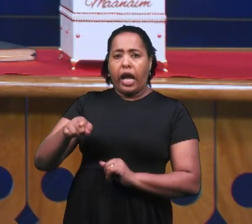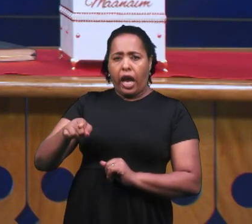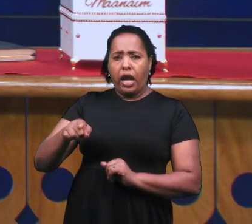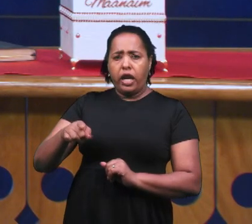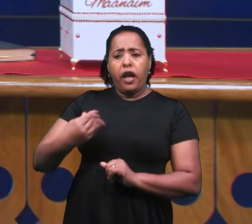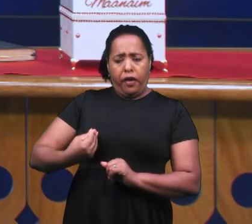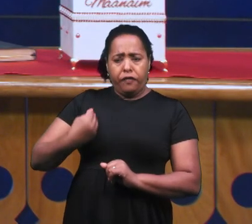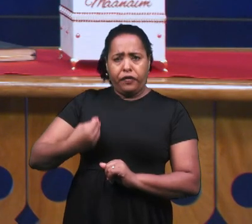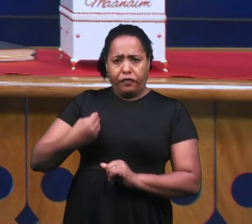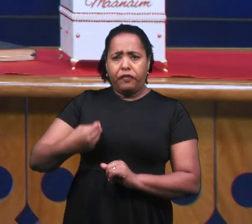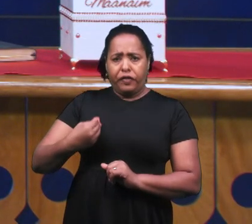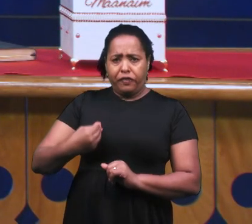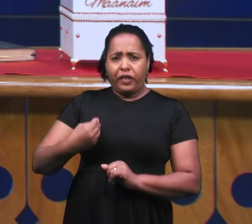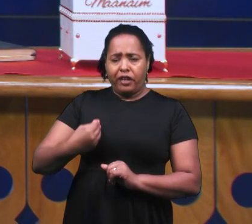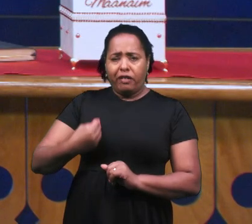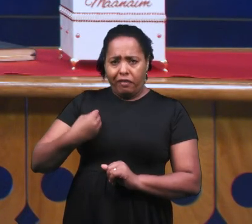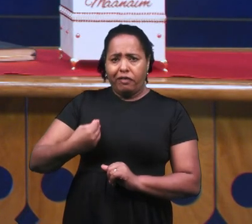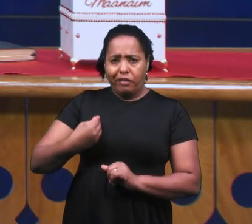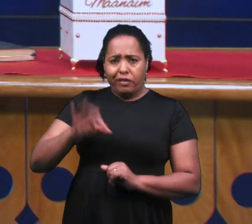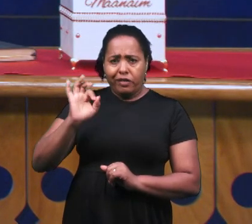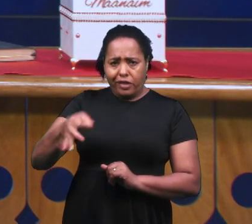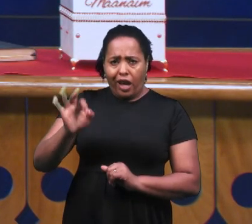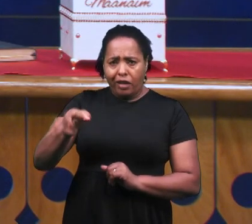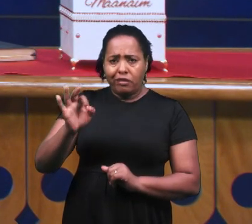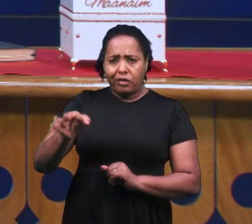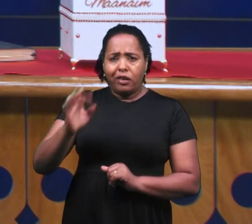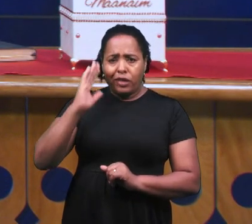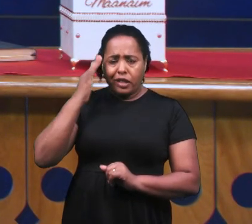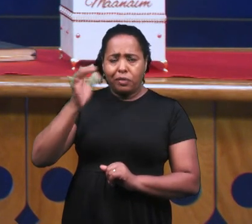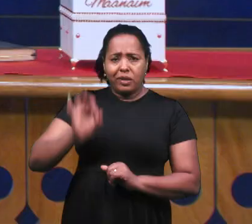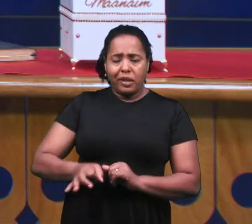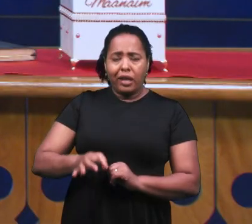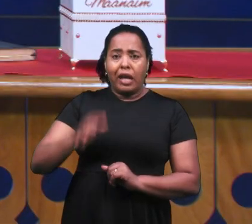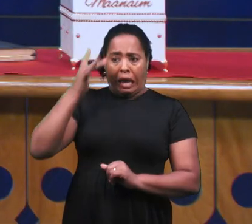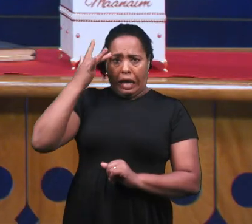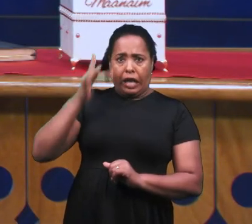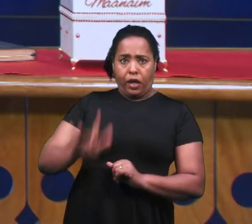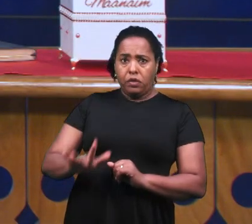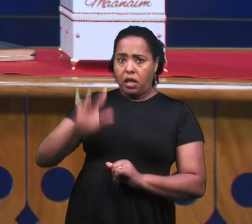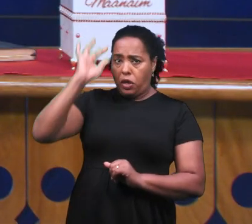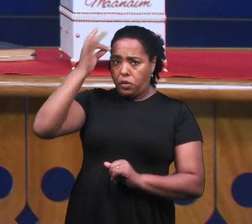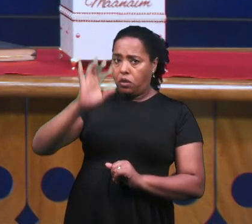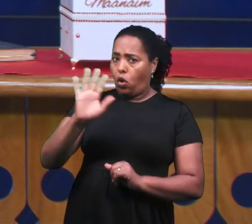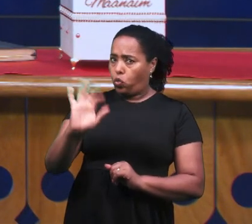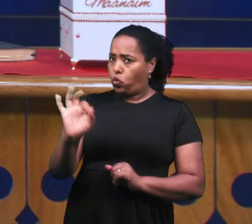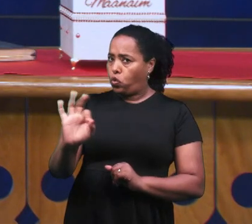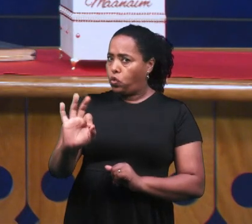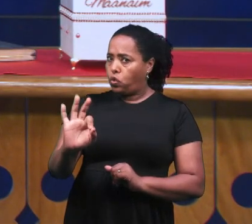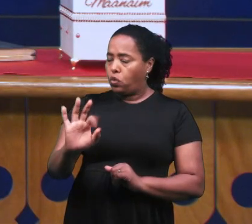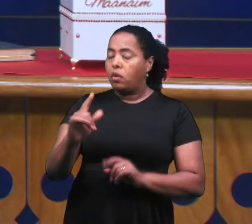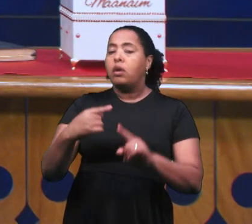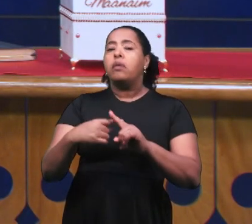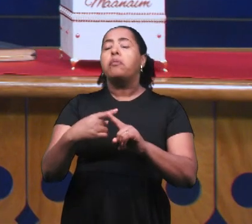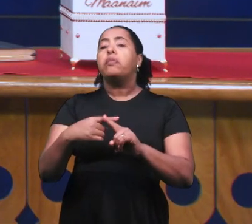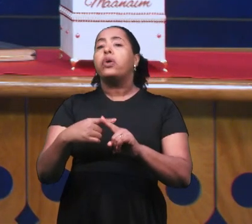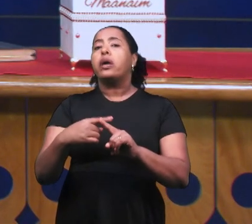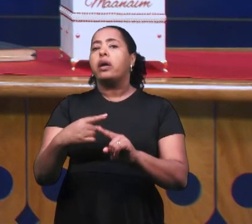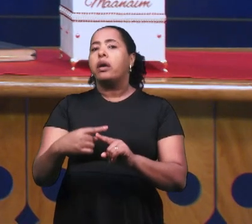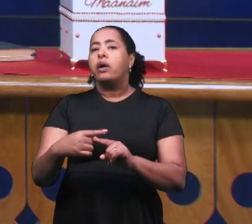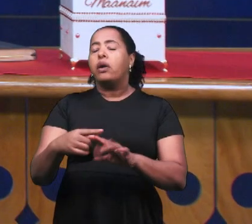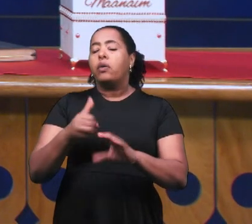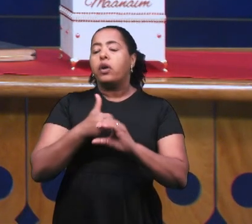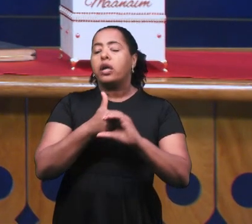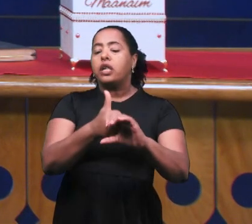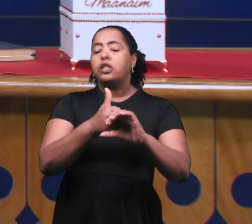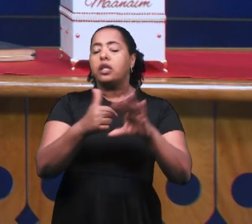cheio de razão. Então é claro que ele não atendia, ele não sabia o que era espiritual, porque o cristianismo que foi mostrado